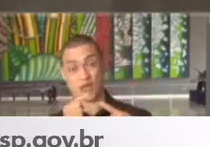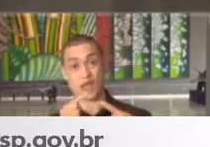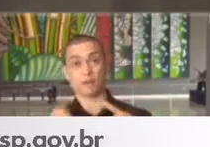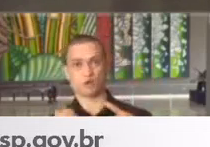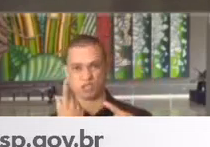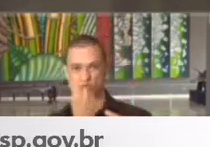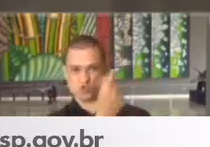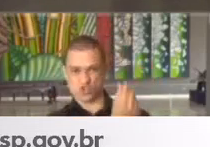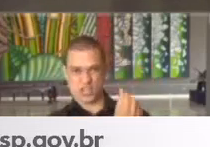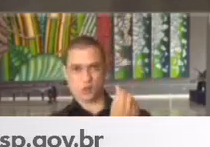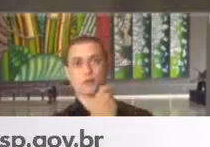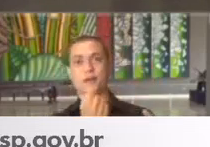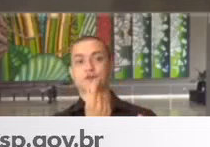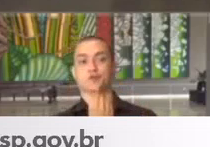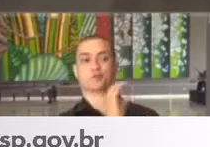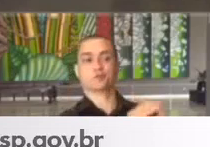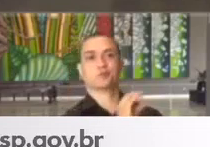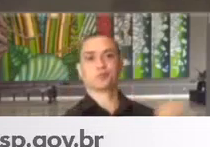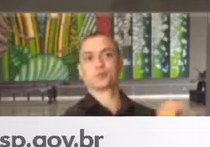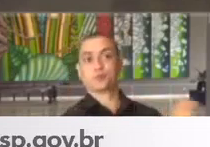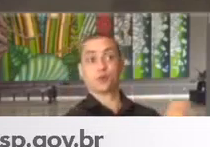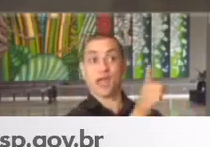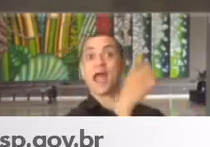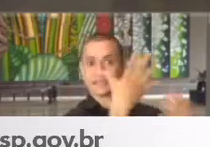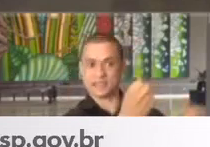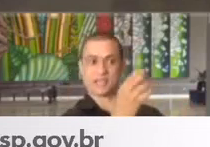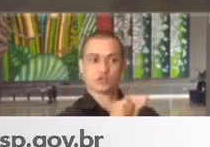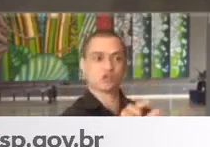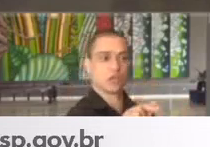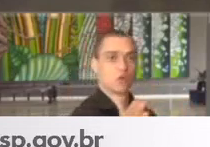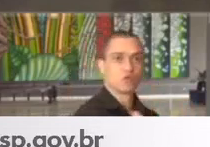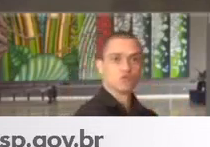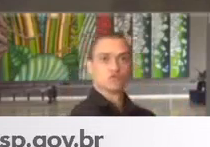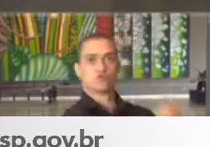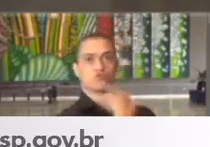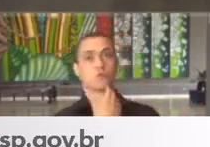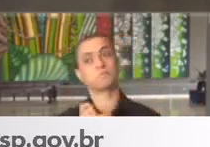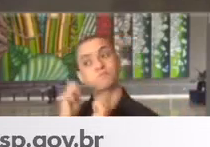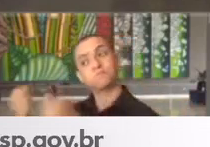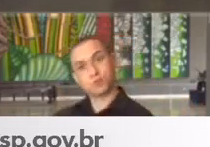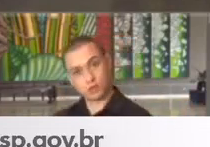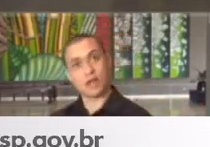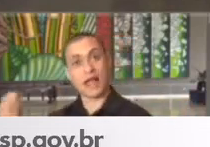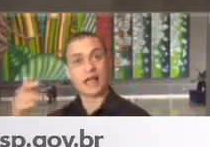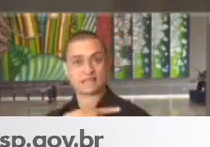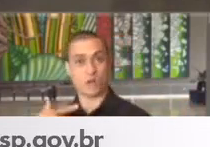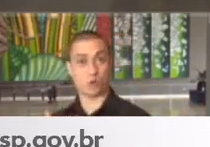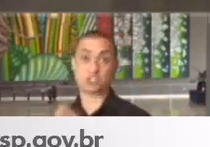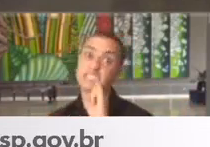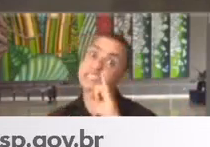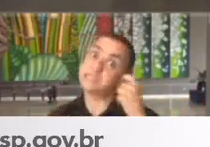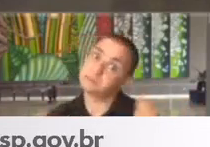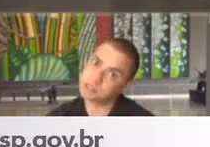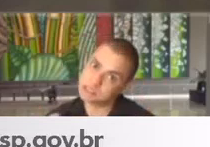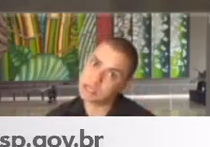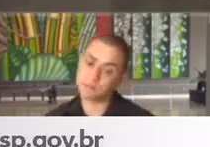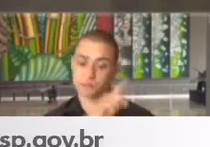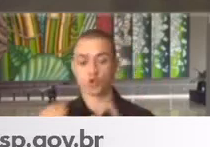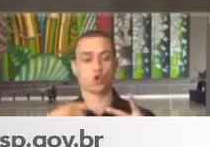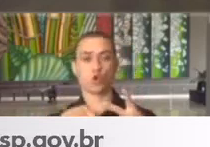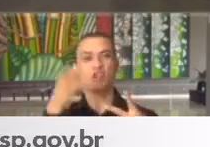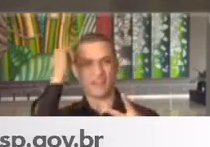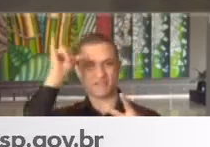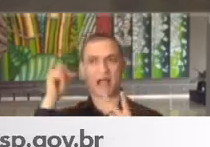disponível recursos, caso seja necessário utilizá-los, e o outro para que a gente não tenha uma demissão em